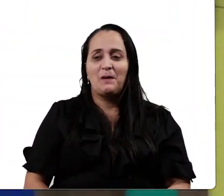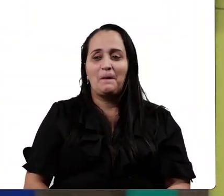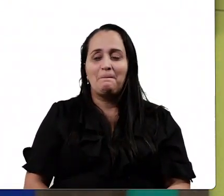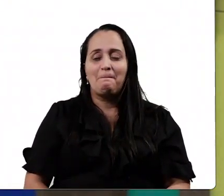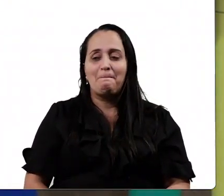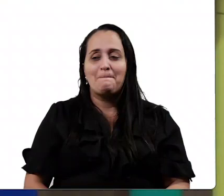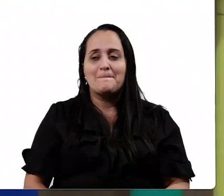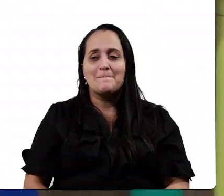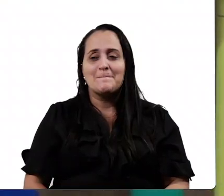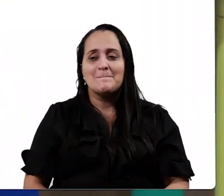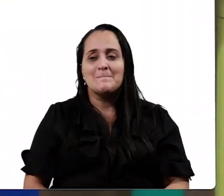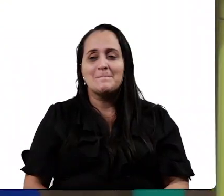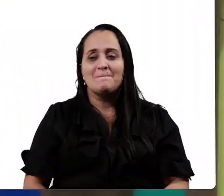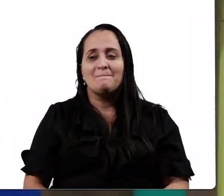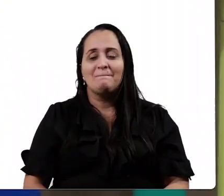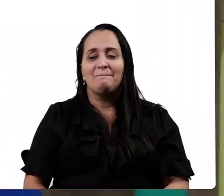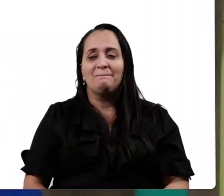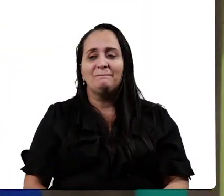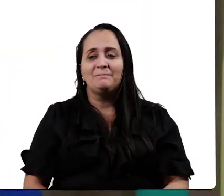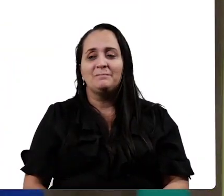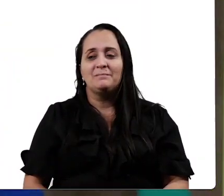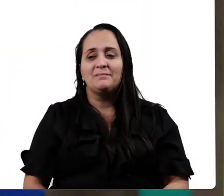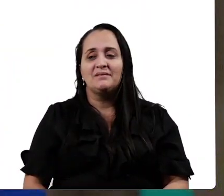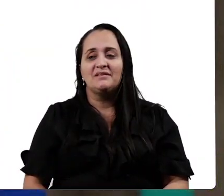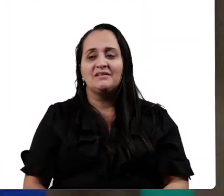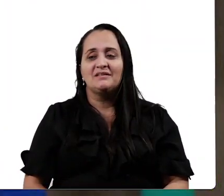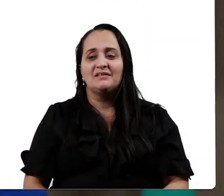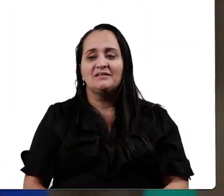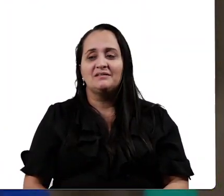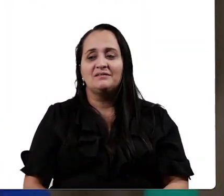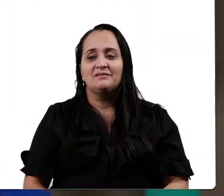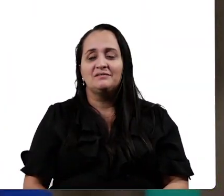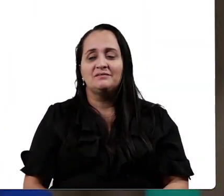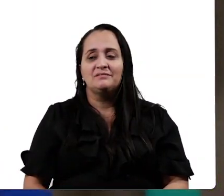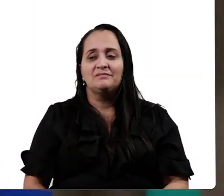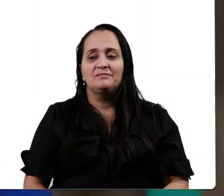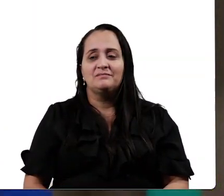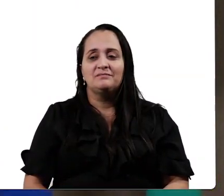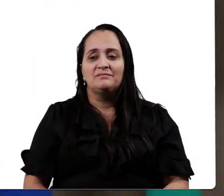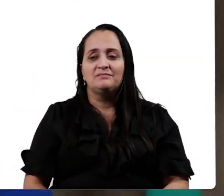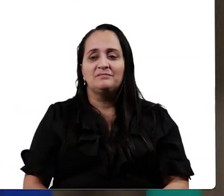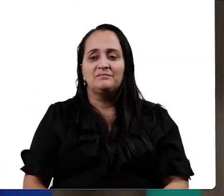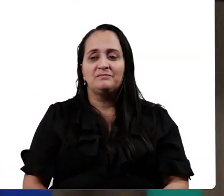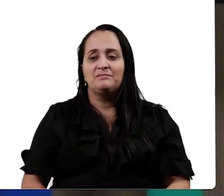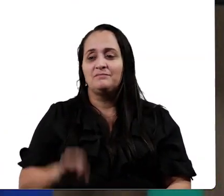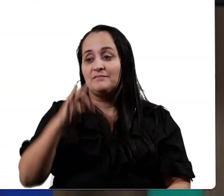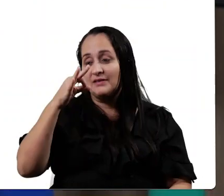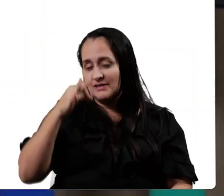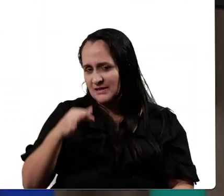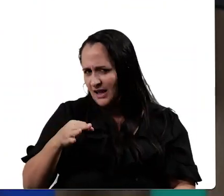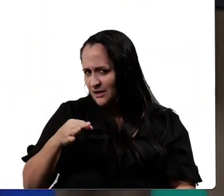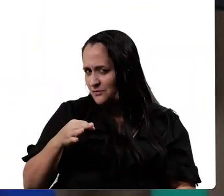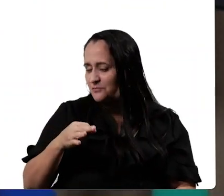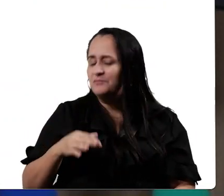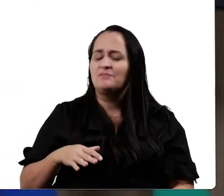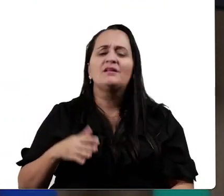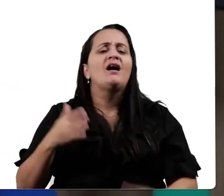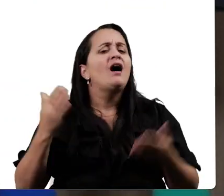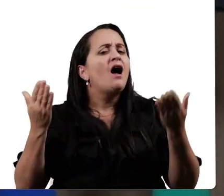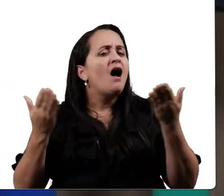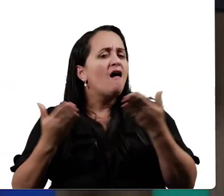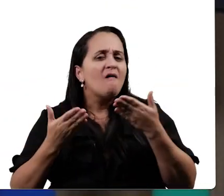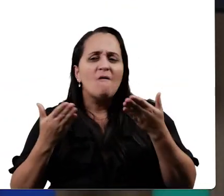vamos aqui anotar nossos pontos mais dois vamos lá certo então a